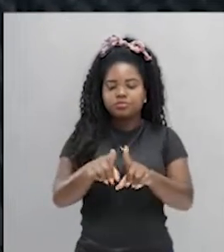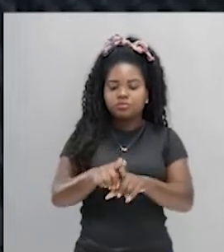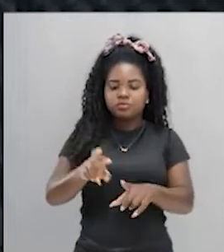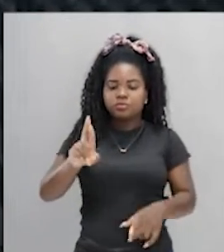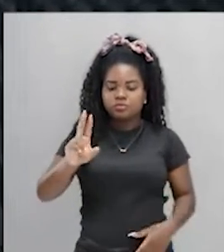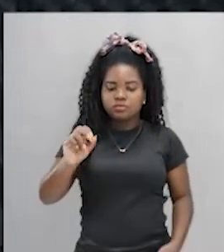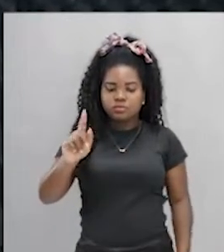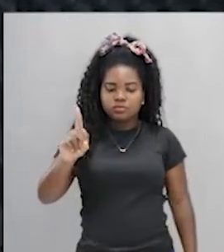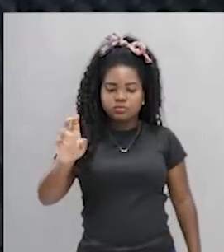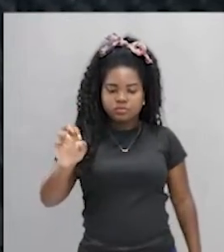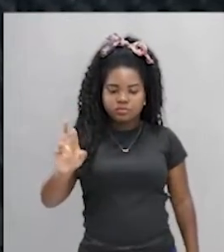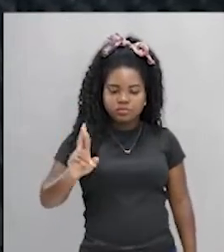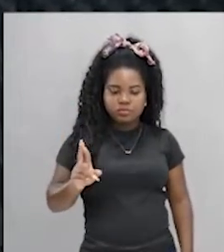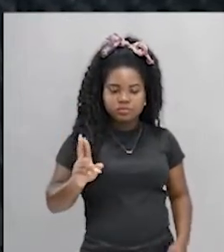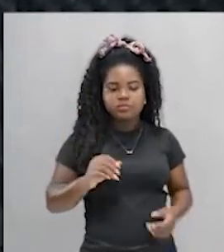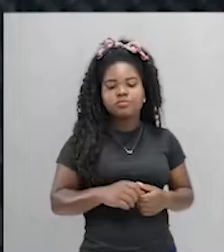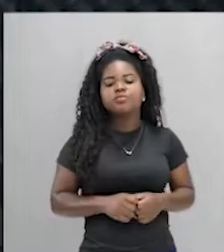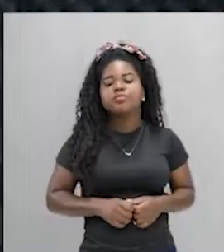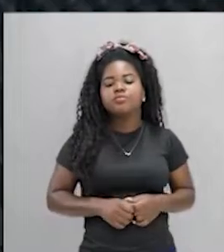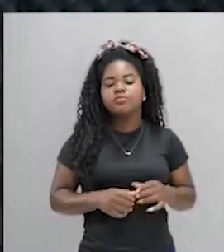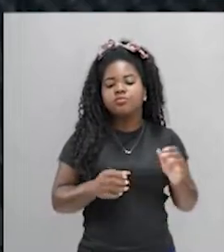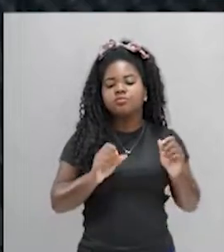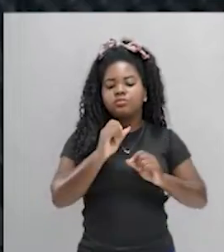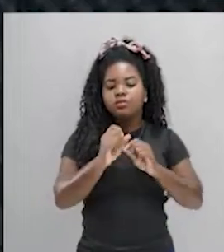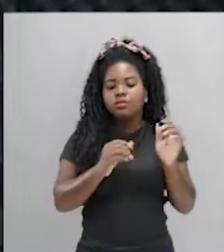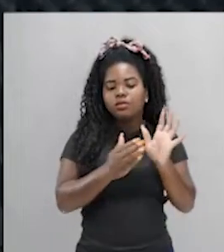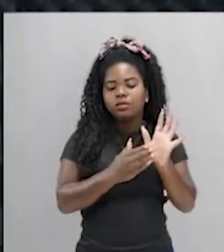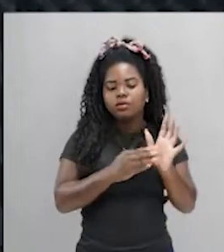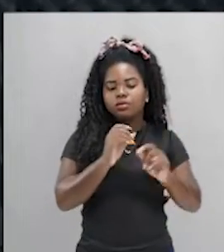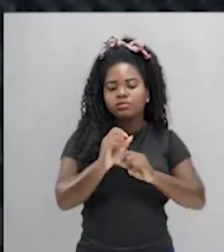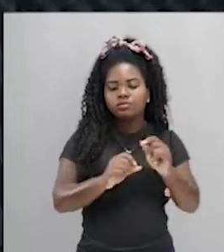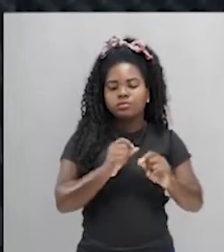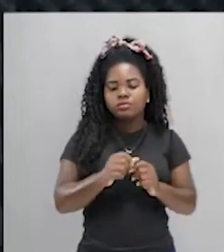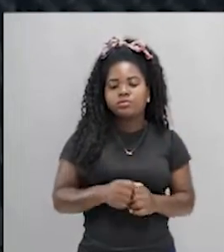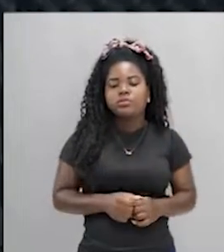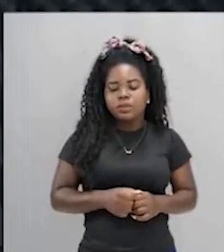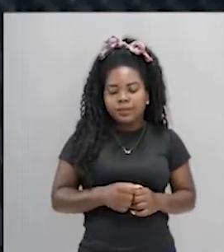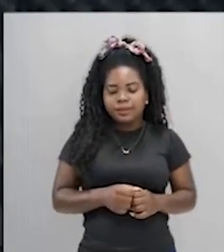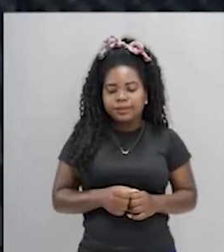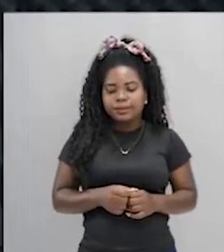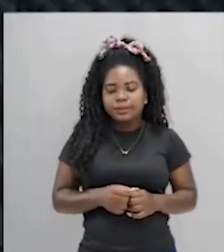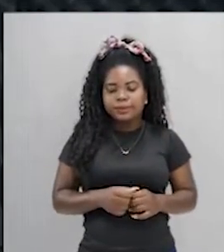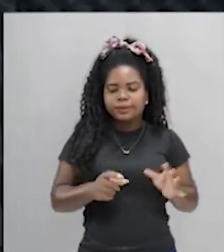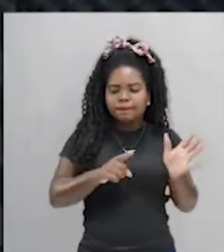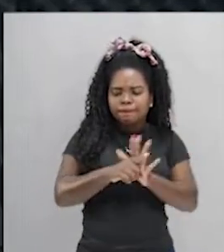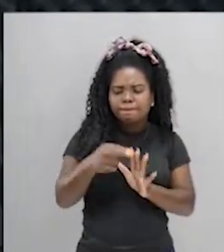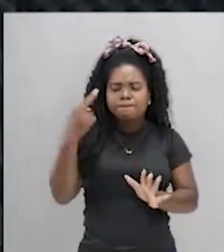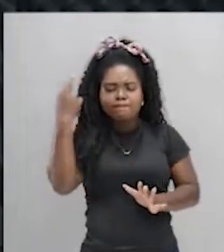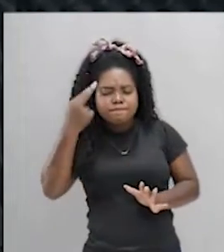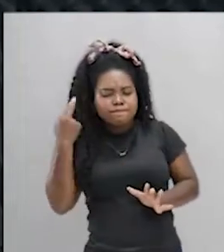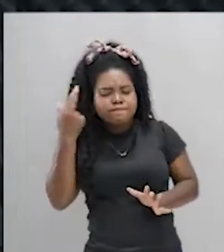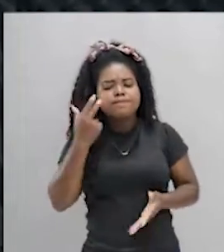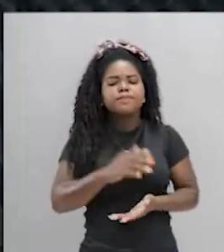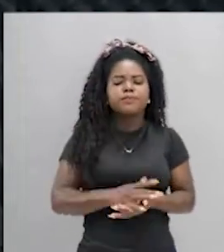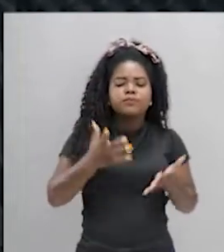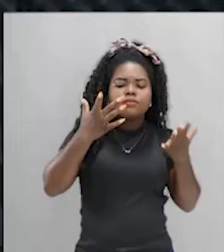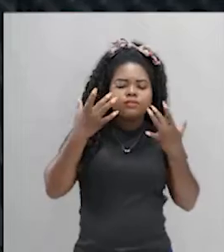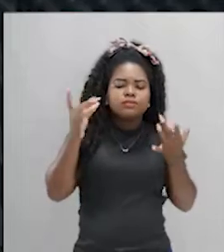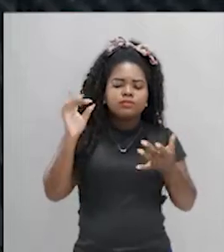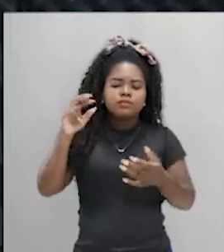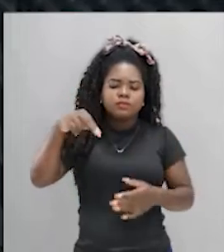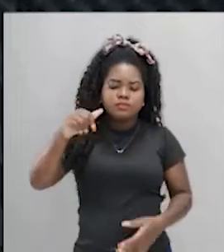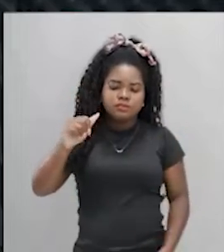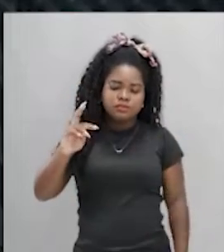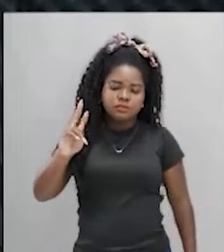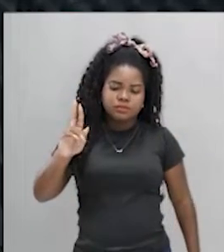no teatro da crueldade. E a proposta é contestar o teatro naturalista, que já é uma extensão do teatro realista, que já é uma